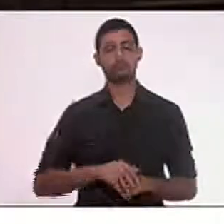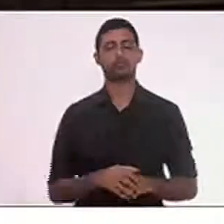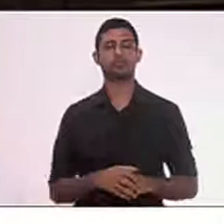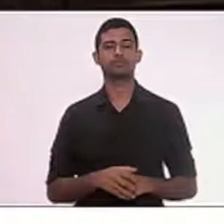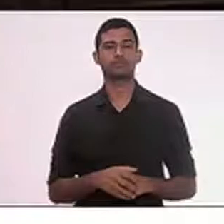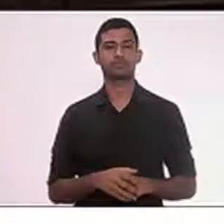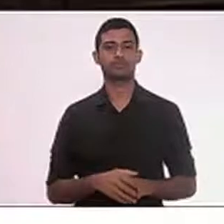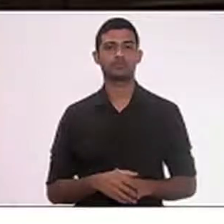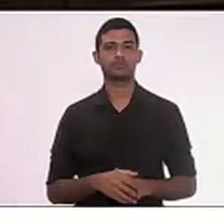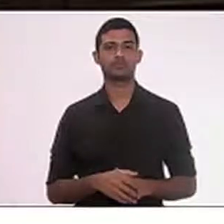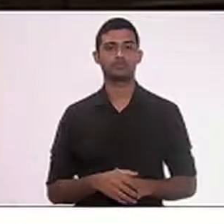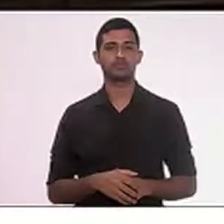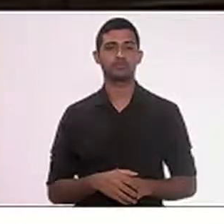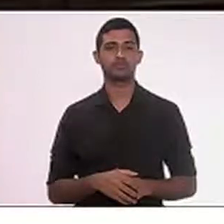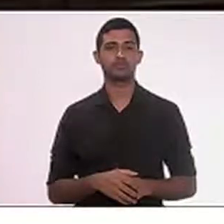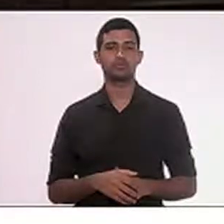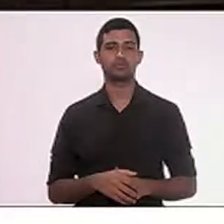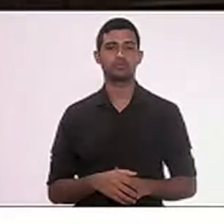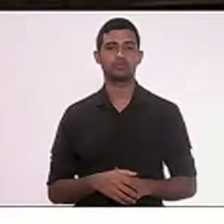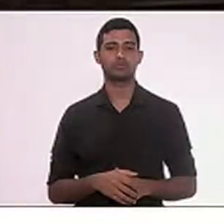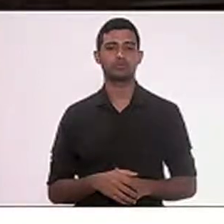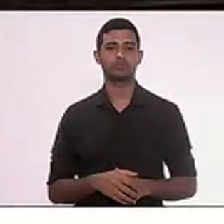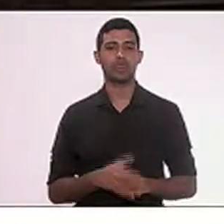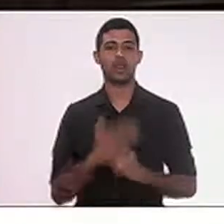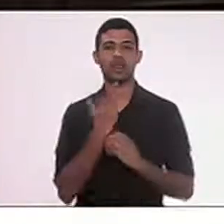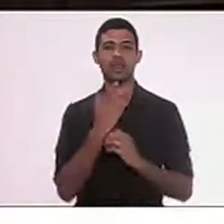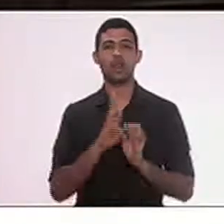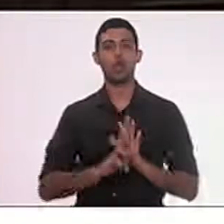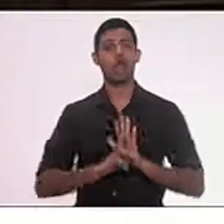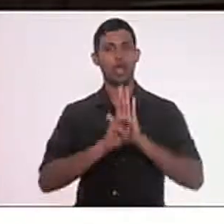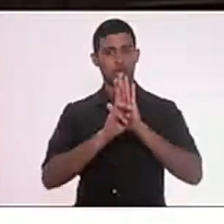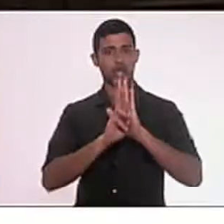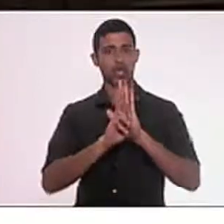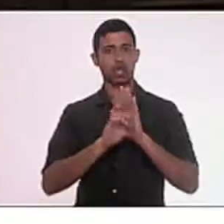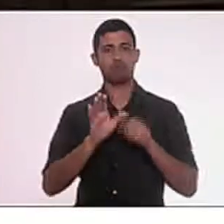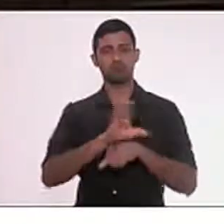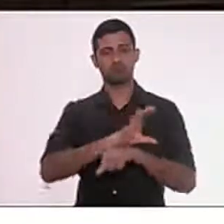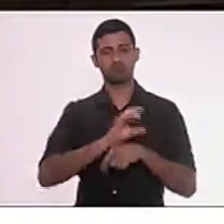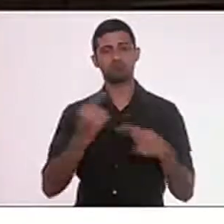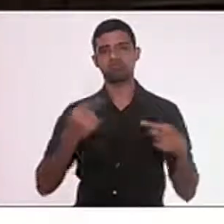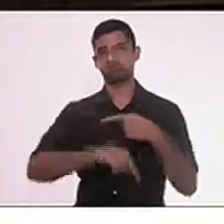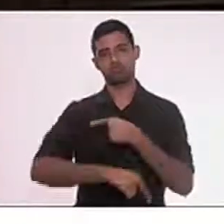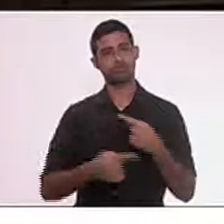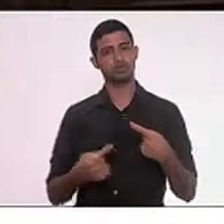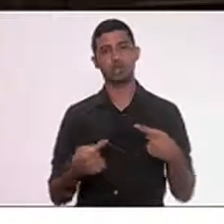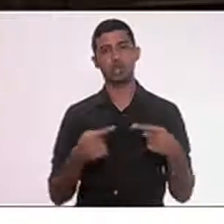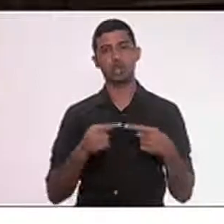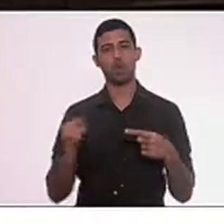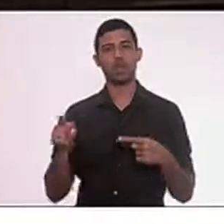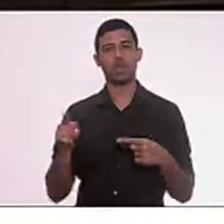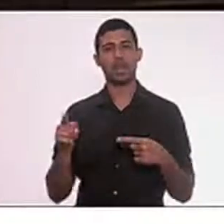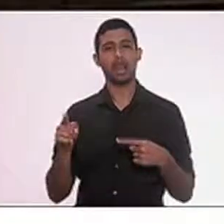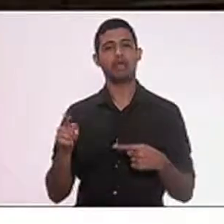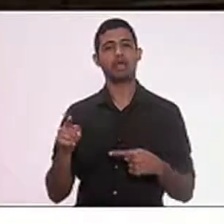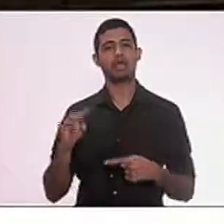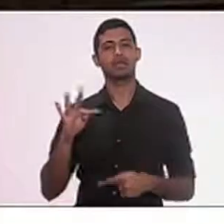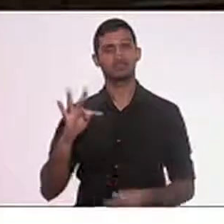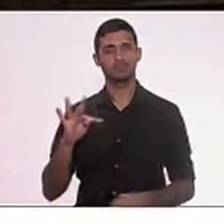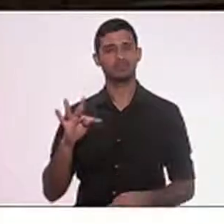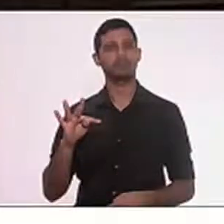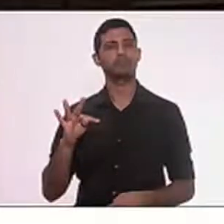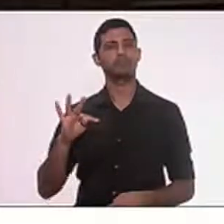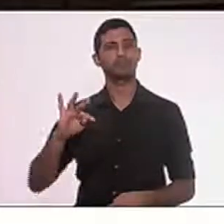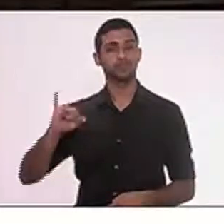referente à representação de inconstitucionalidade perante o Tribunal de Justiça do Estado,